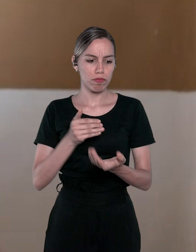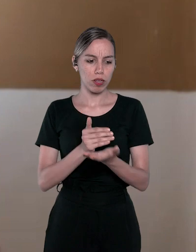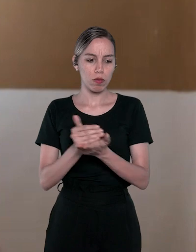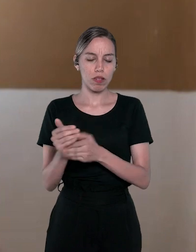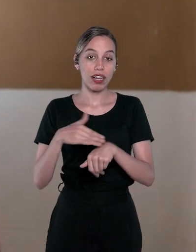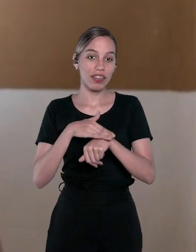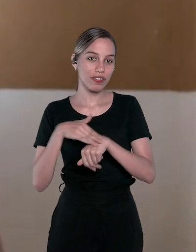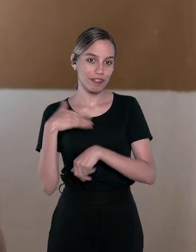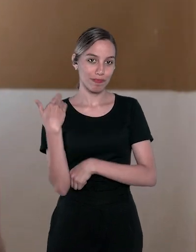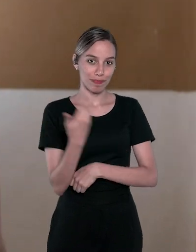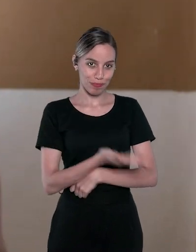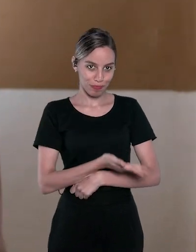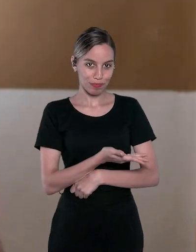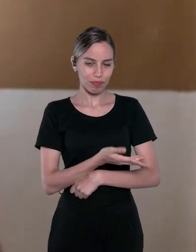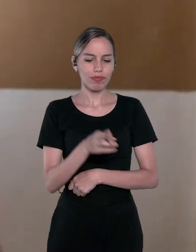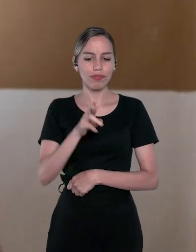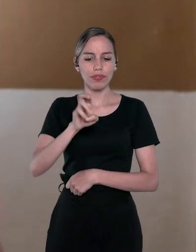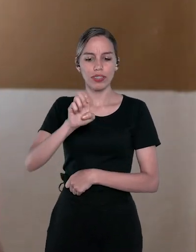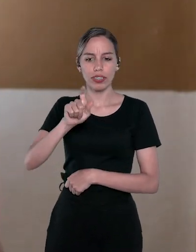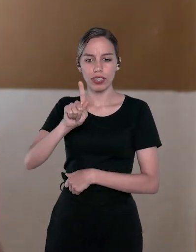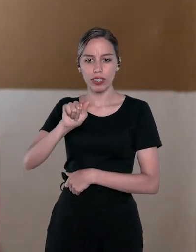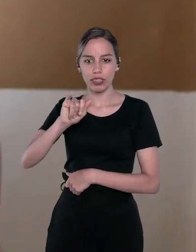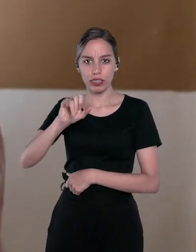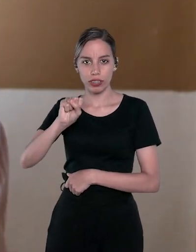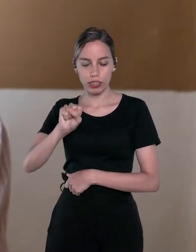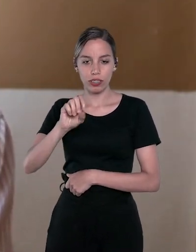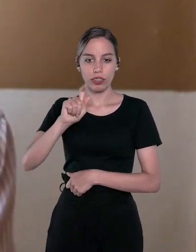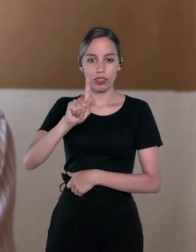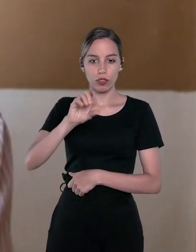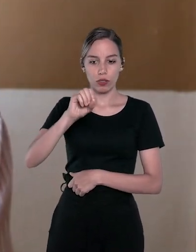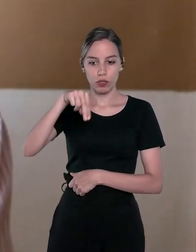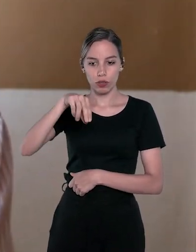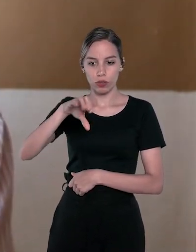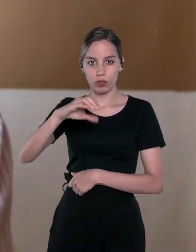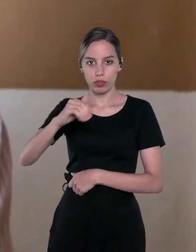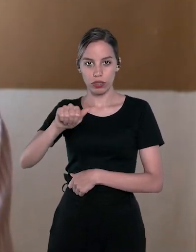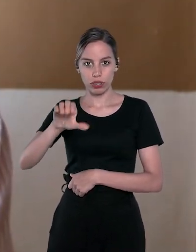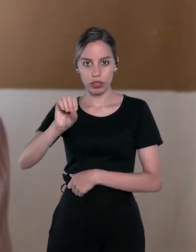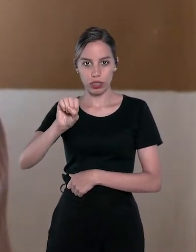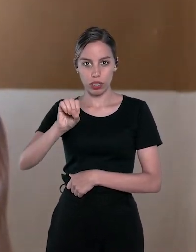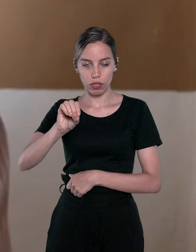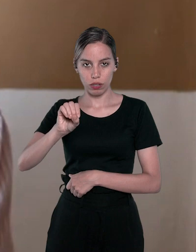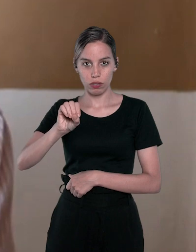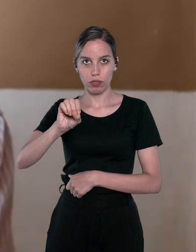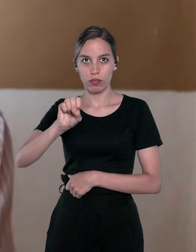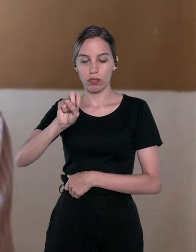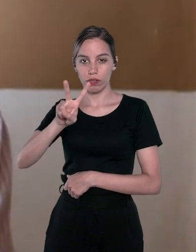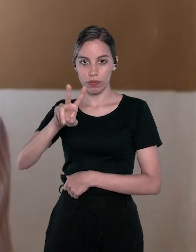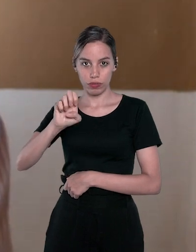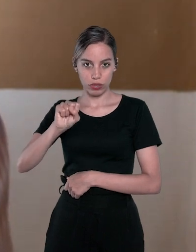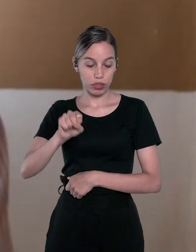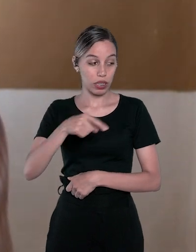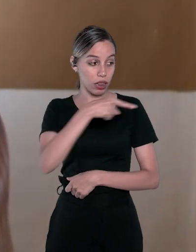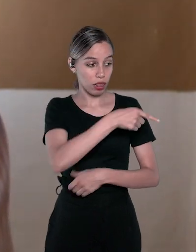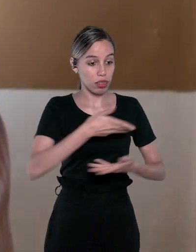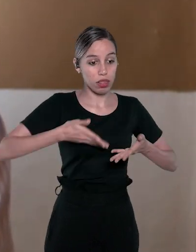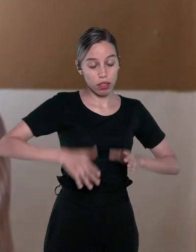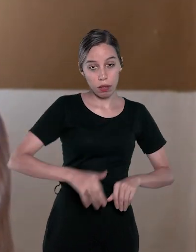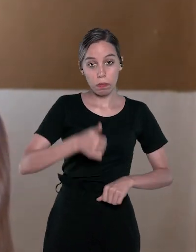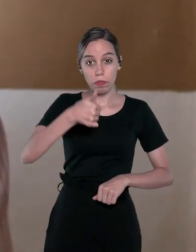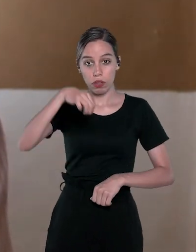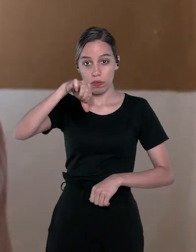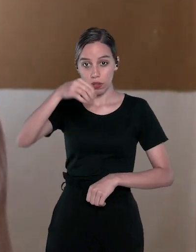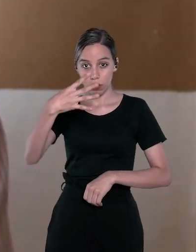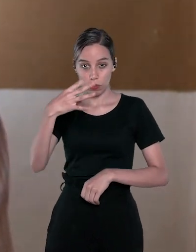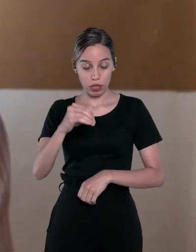nossa conversa com Regis Gonçalves, que nasceu em Santa Bárbara, Minas Gerais, em 1940. Ele vive em